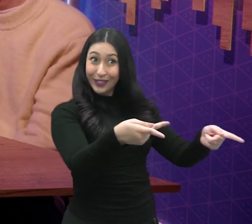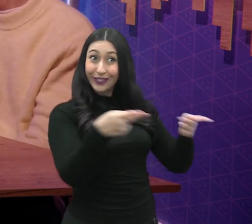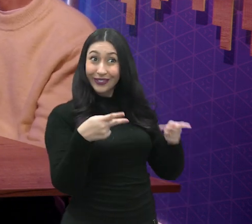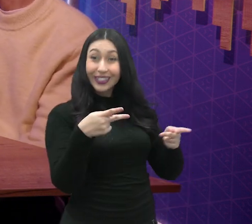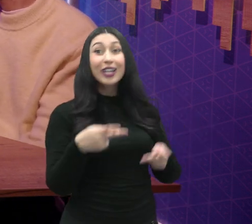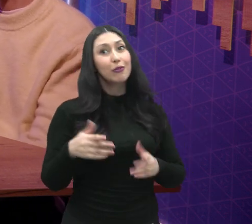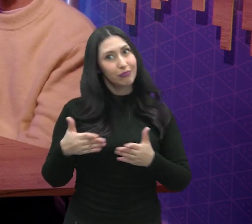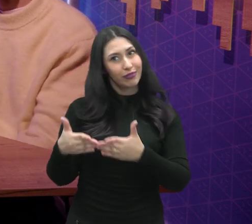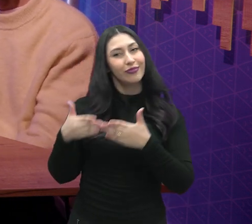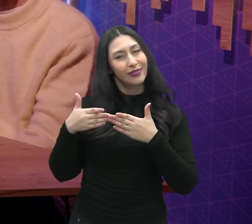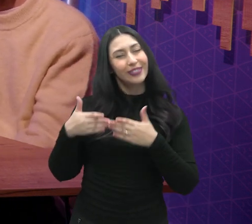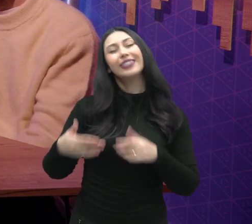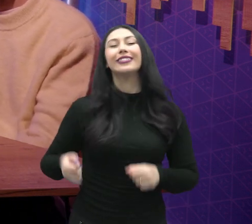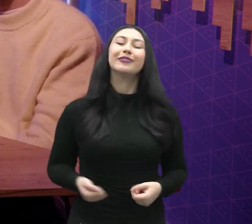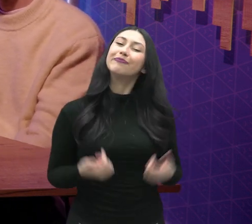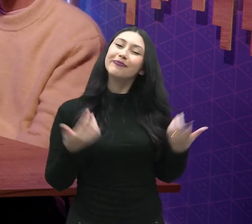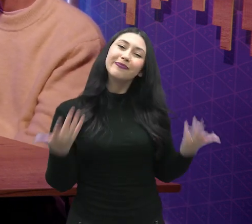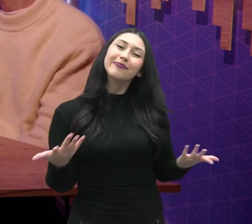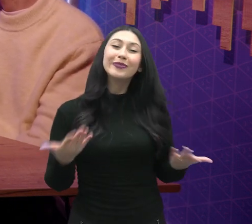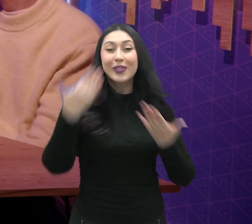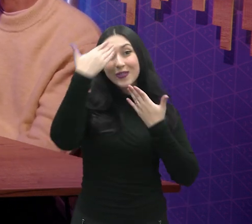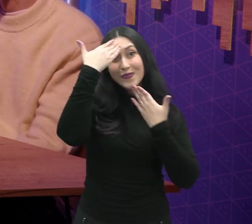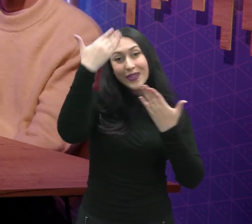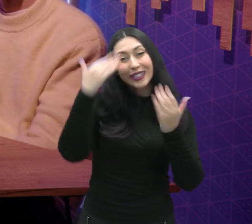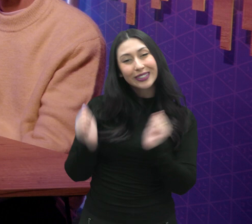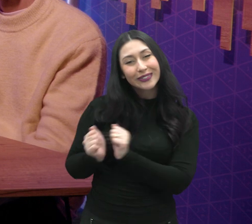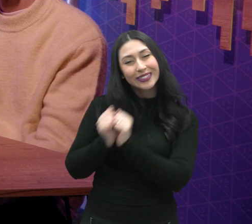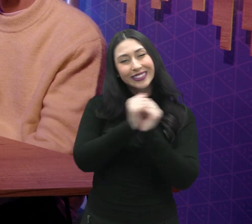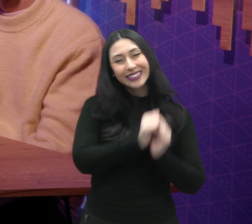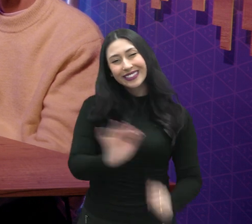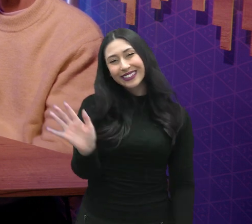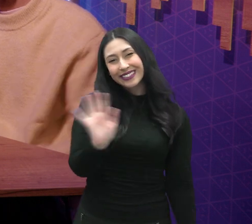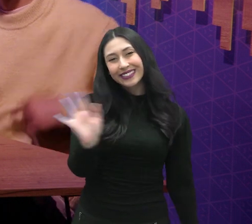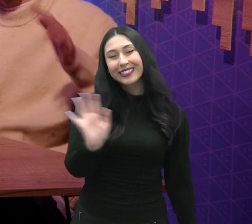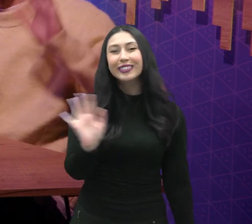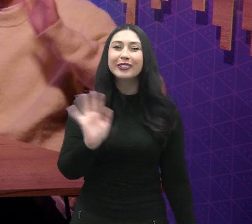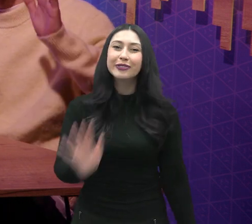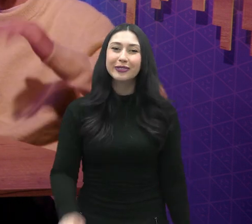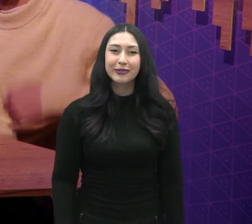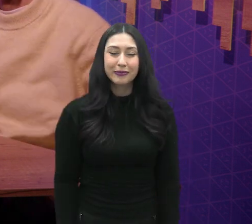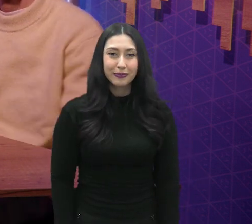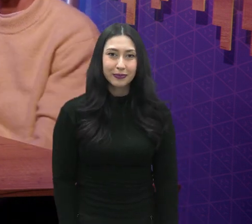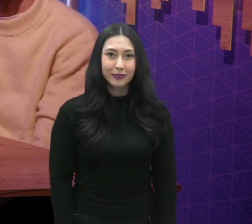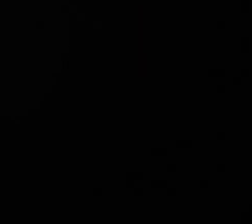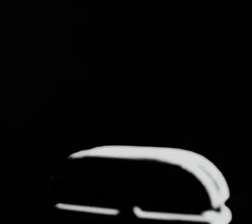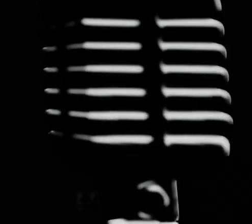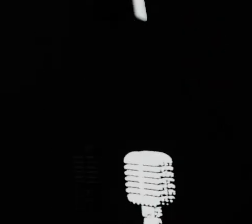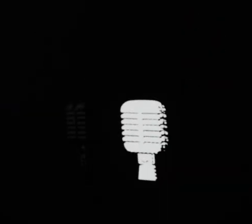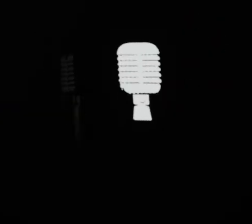vai chamar, viu? Chame, por favor. É isso, gente. Muito obrigada pela companhia e até mais. Tchau, tchau. Até.